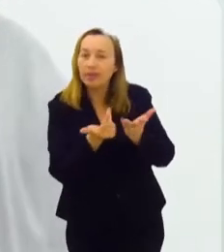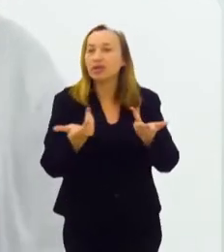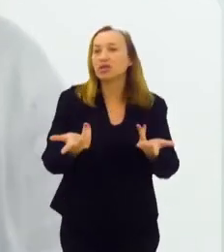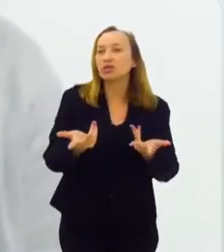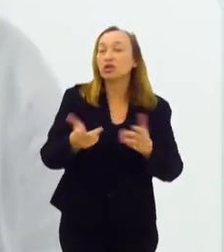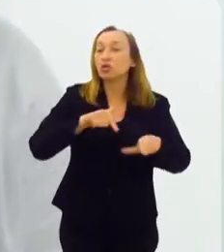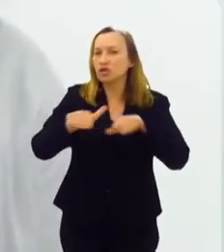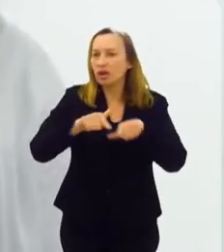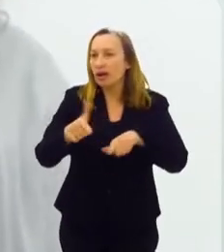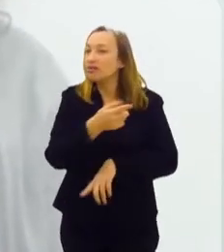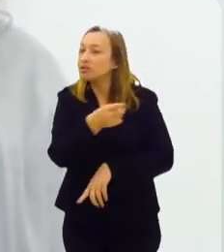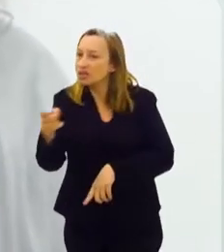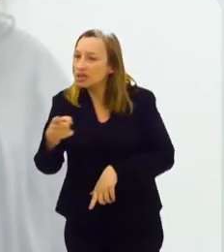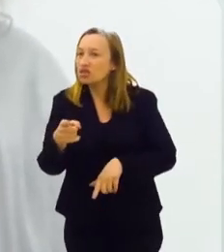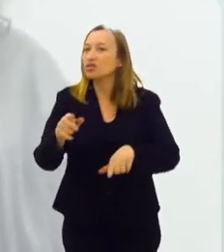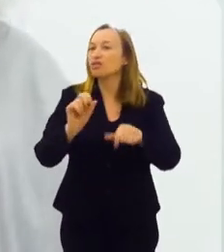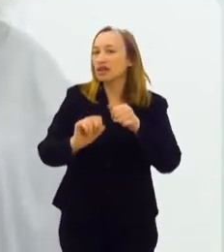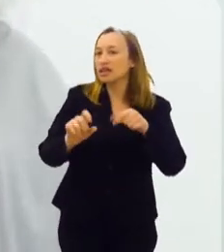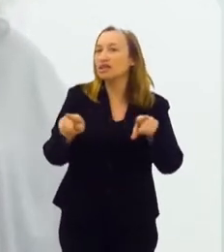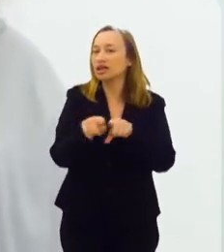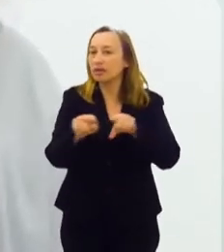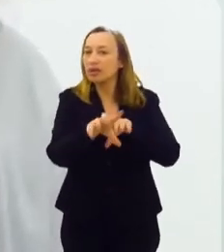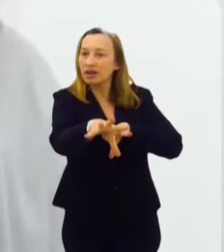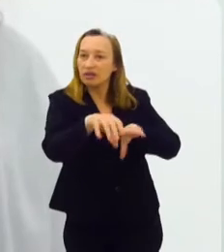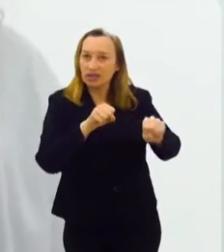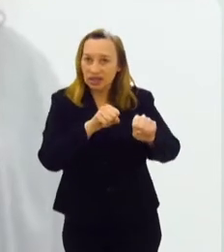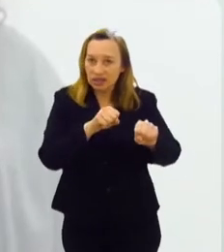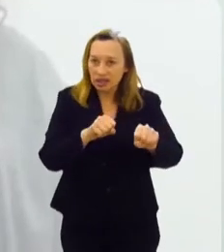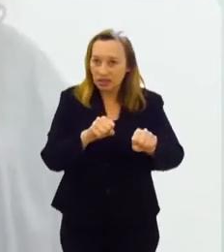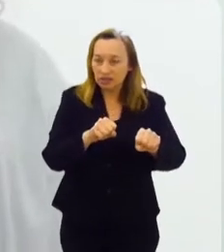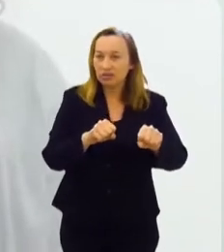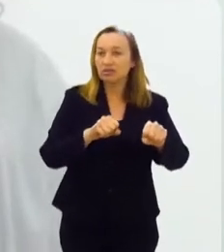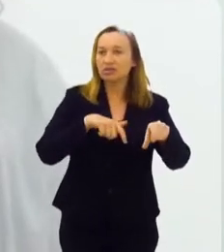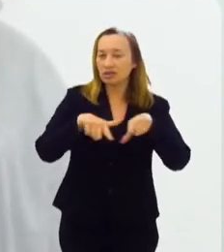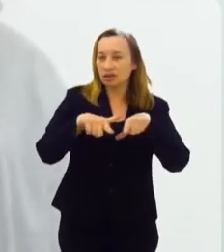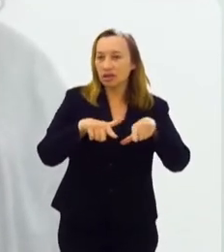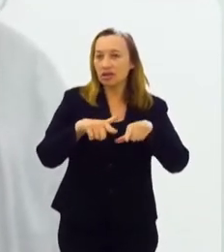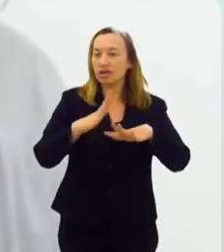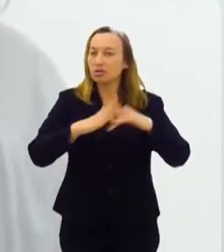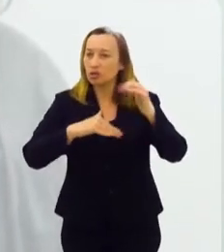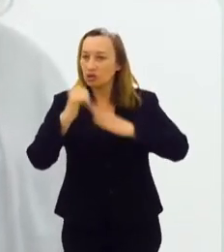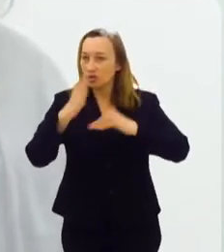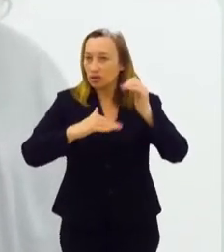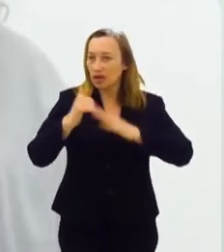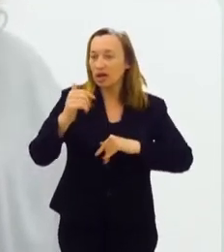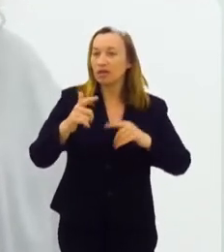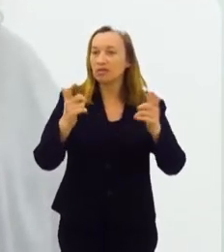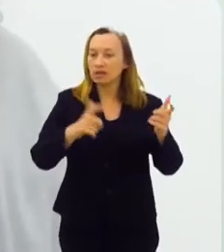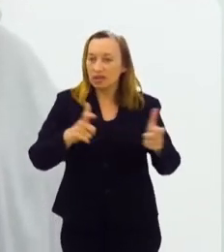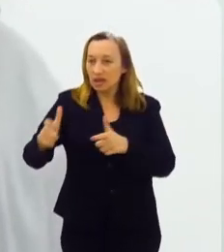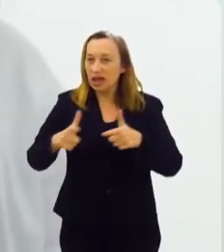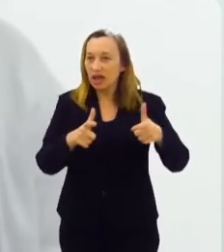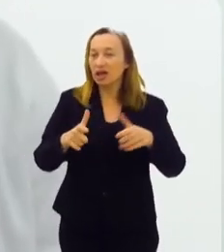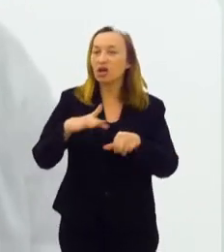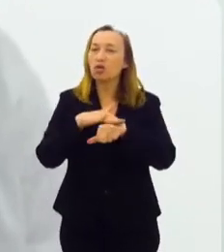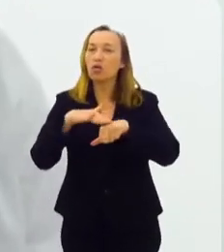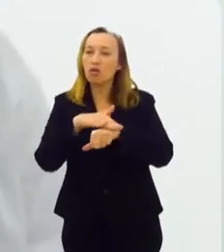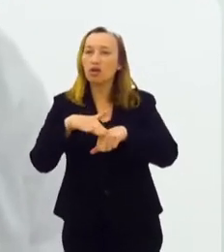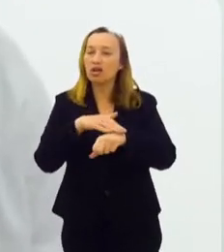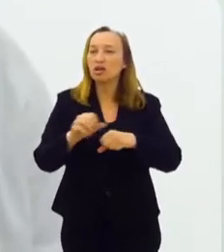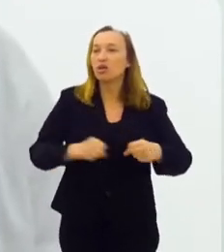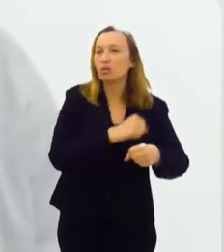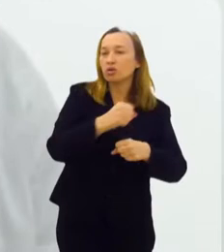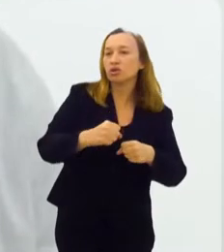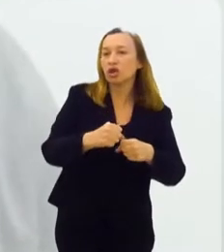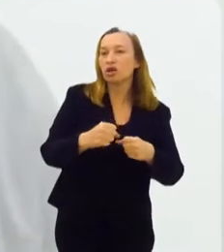mapeamento? Do trabalho que vocês estão fazendo também de formação de mão de obra para atender as demandas desse setor e conversa com o